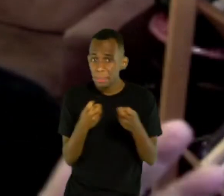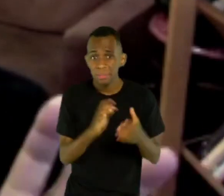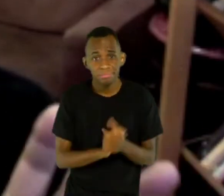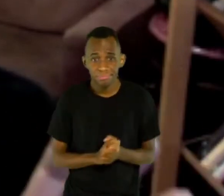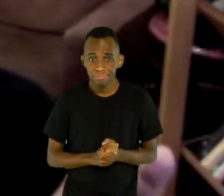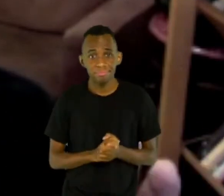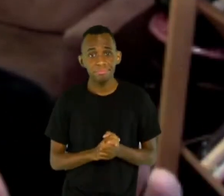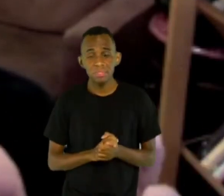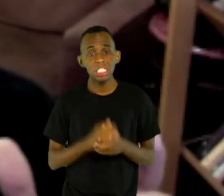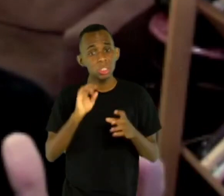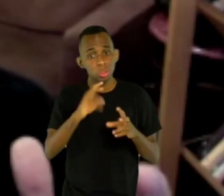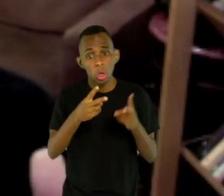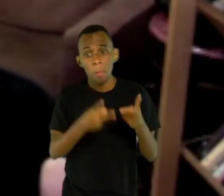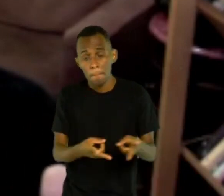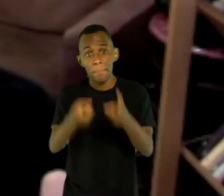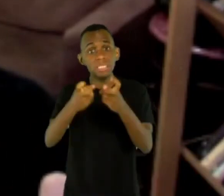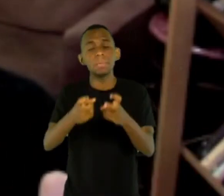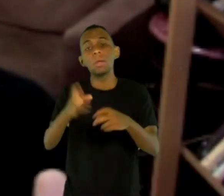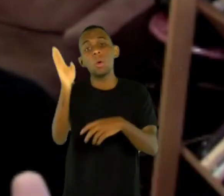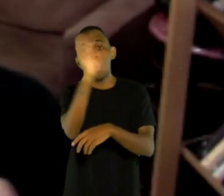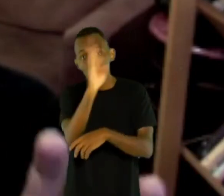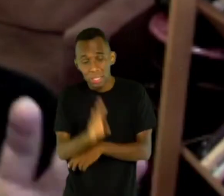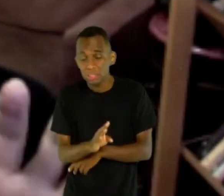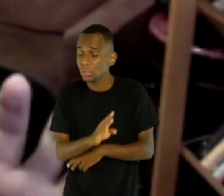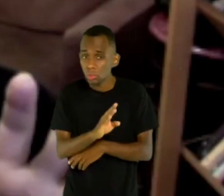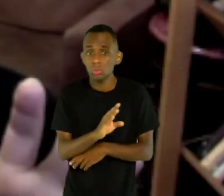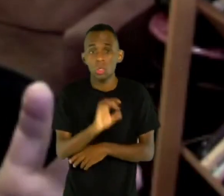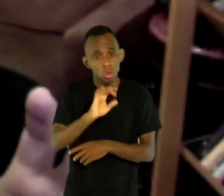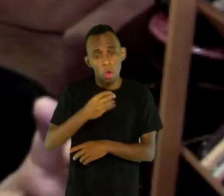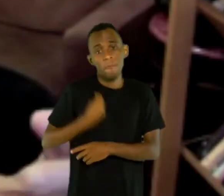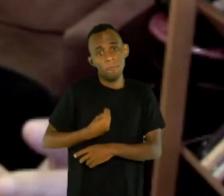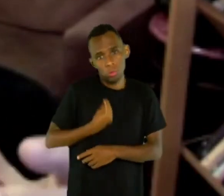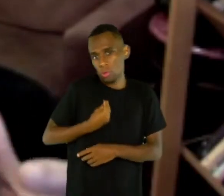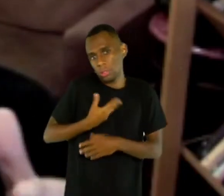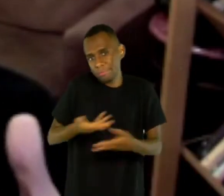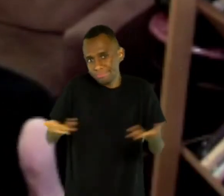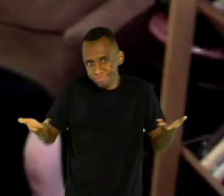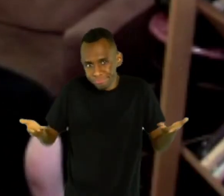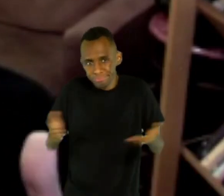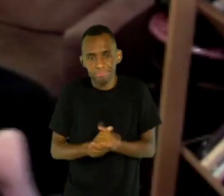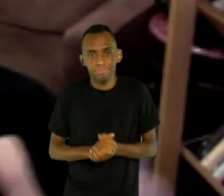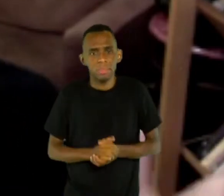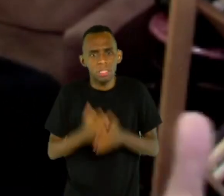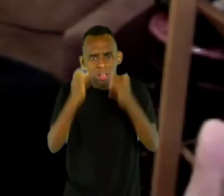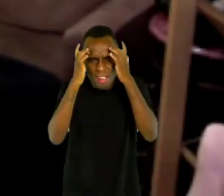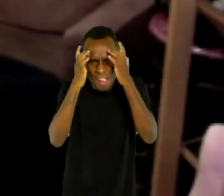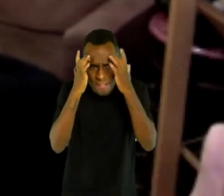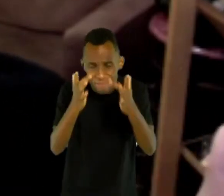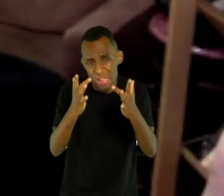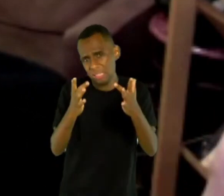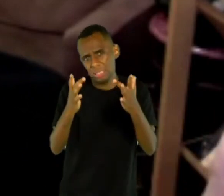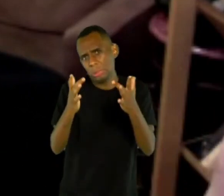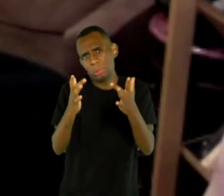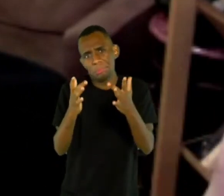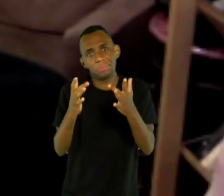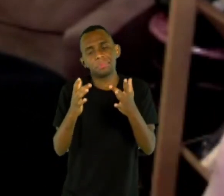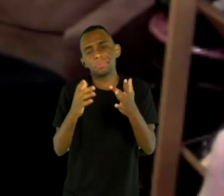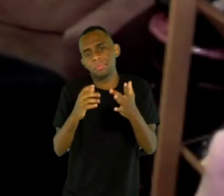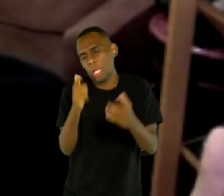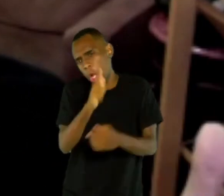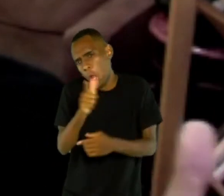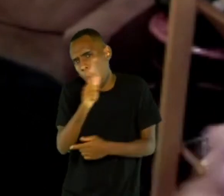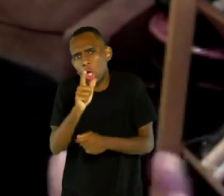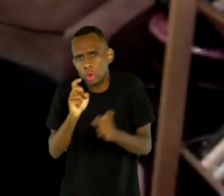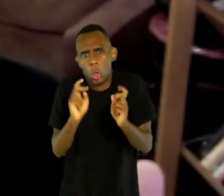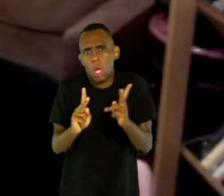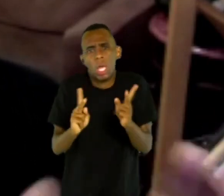observar, o Brasil funciona assim. E aí é muito fácil você normalizar. Tá bom, é assim, a vida sempre